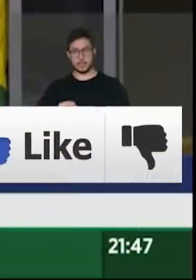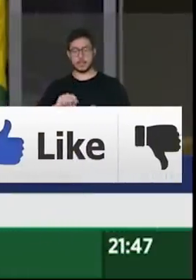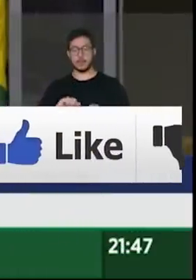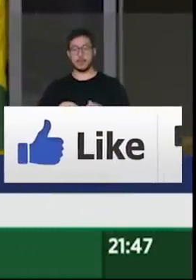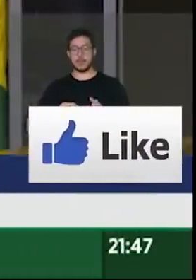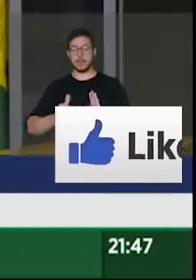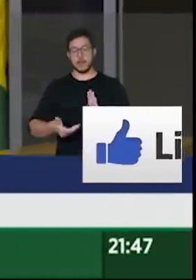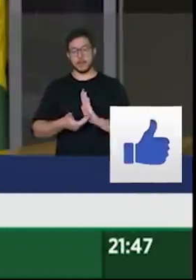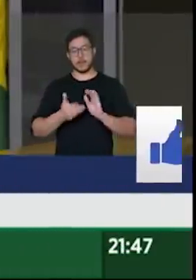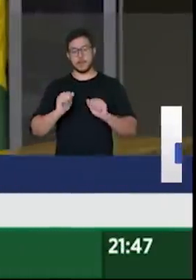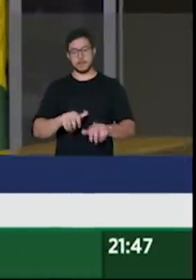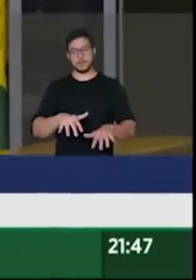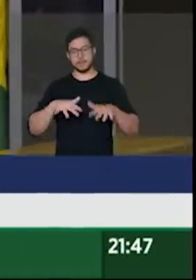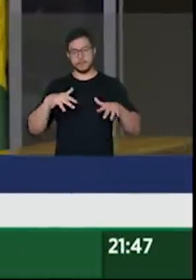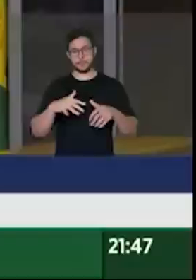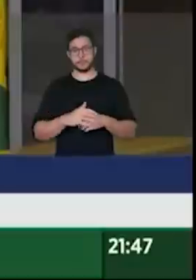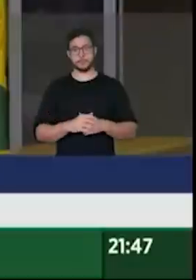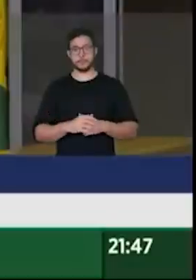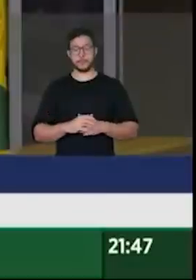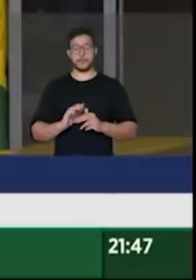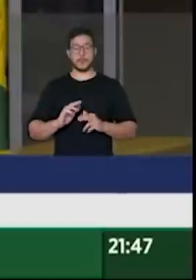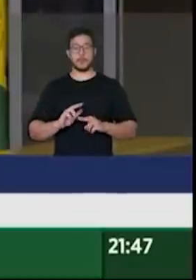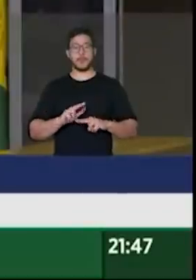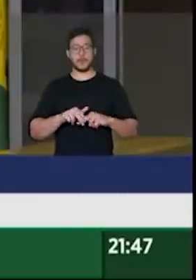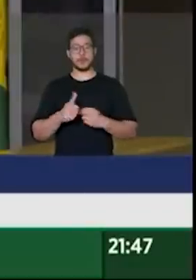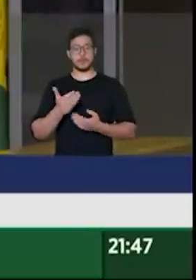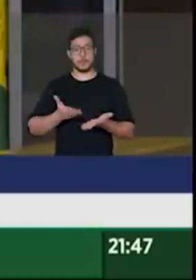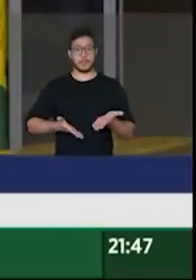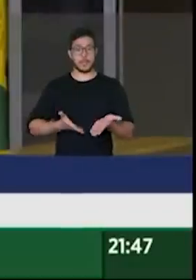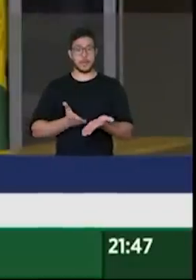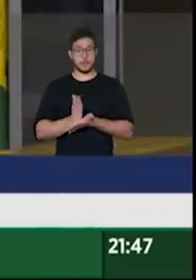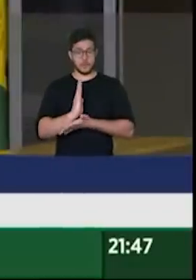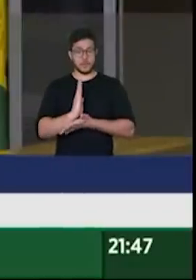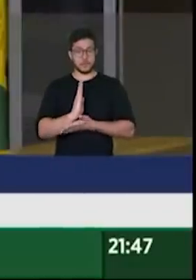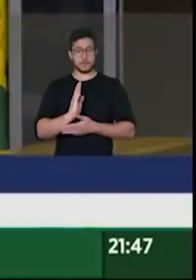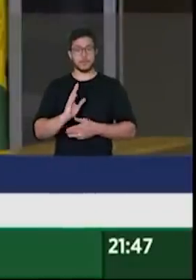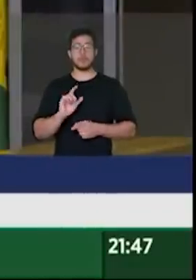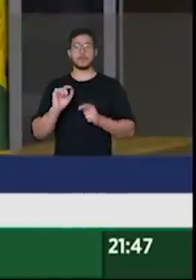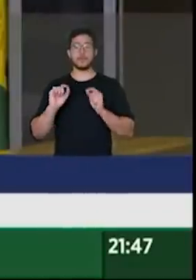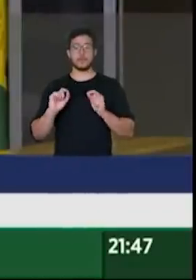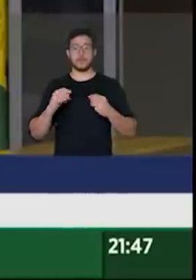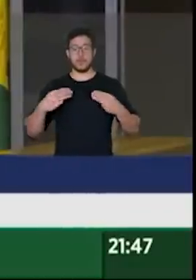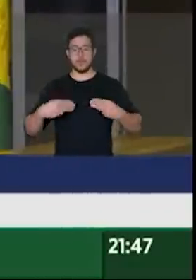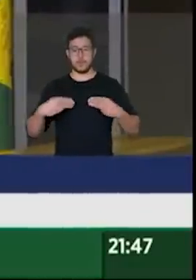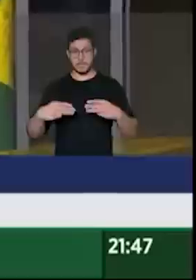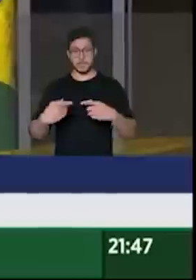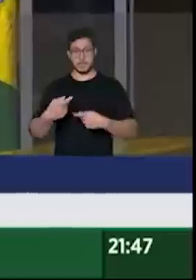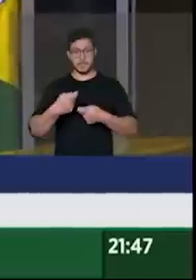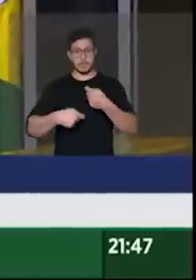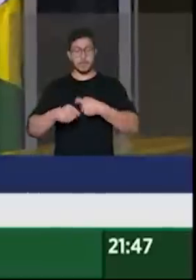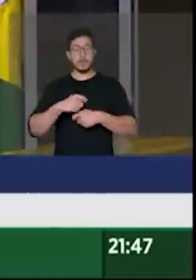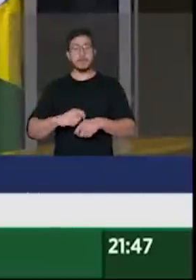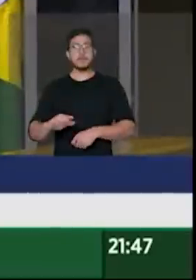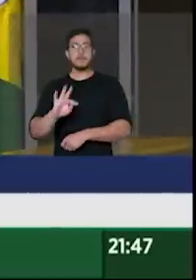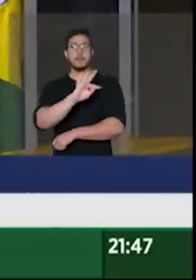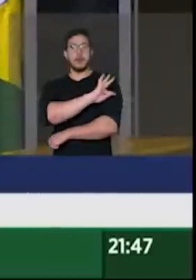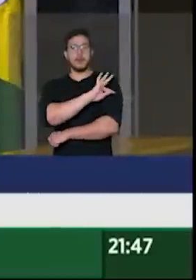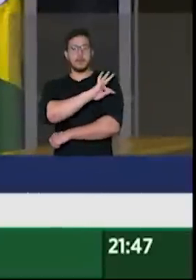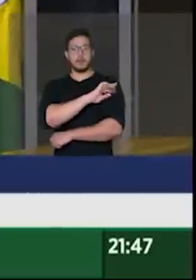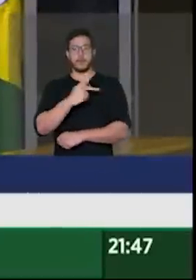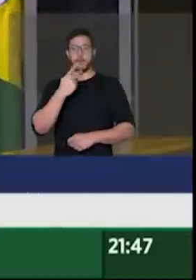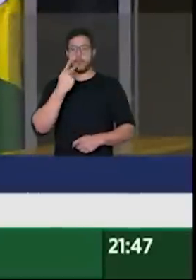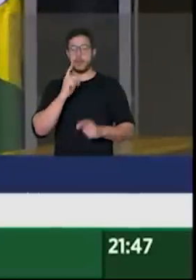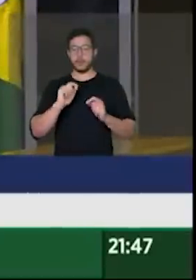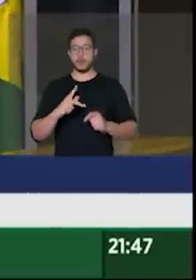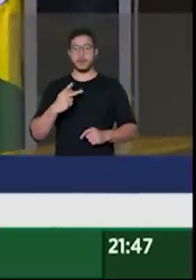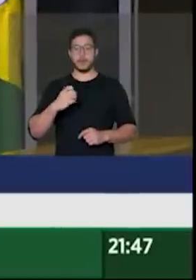Câmara dos Deputados, com a aprovação do que o próprio ministro da Economia e os técnicos do Ministério da Economia chamaram